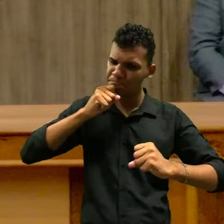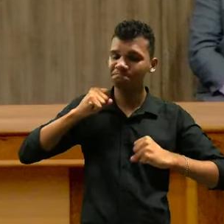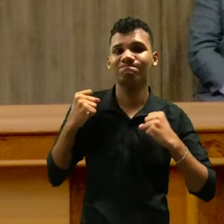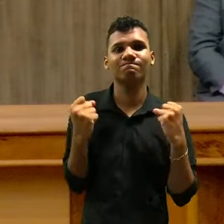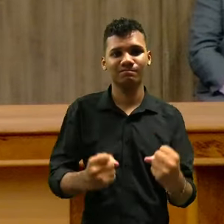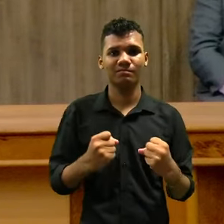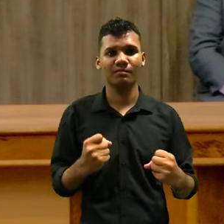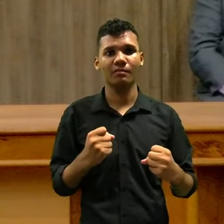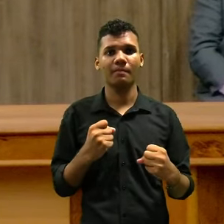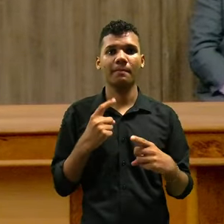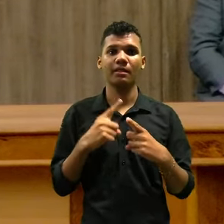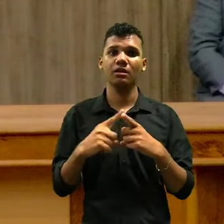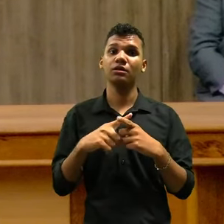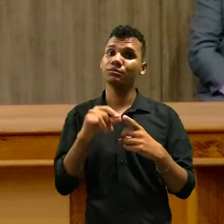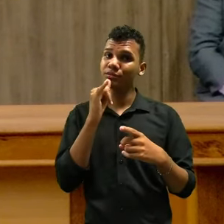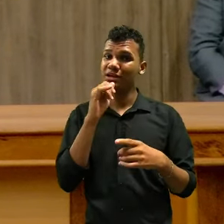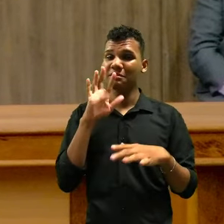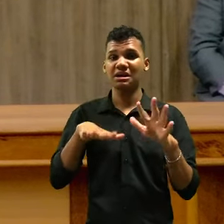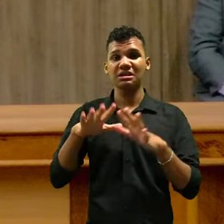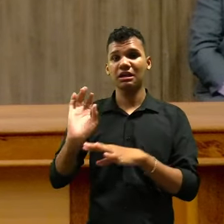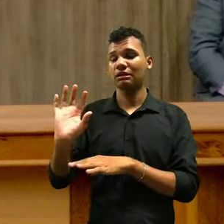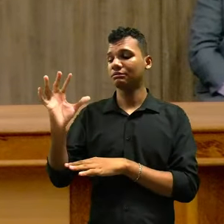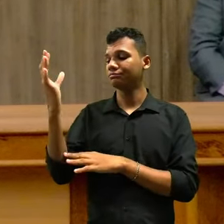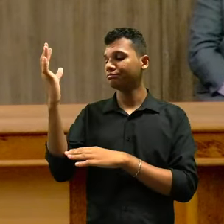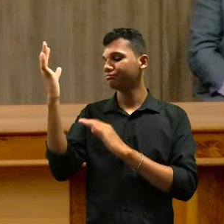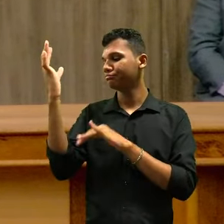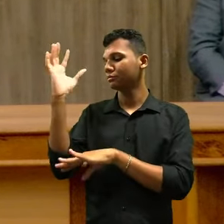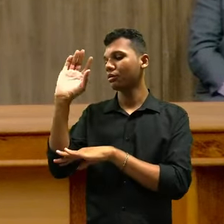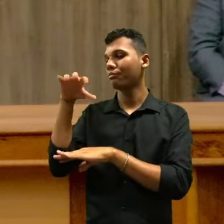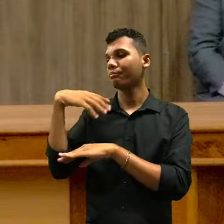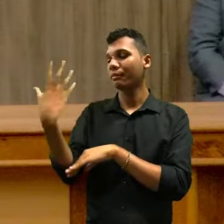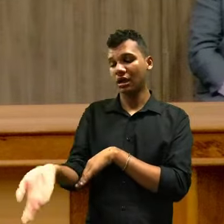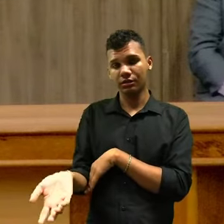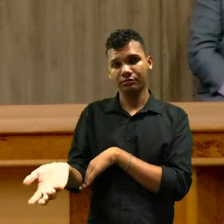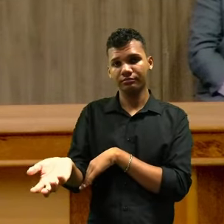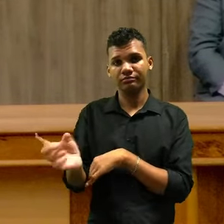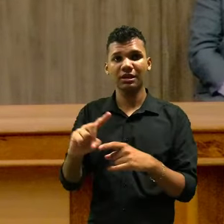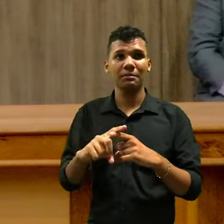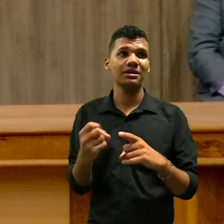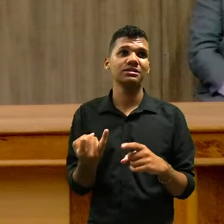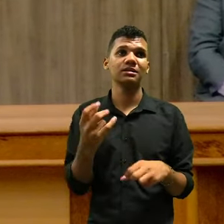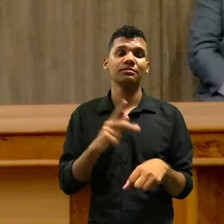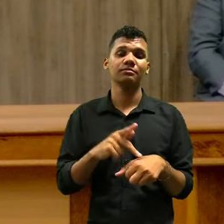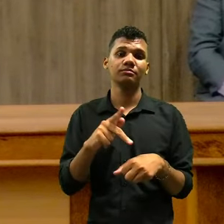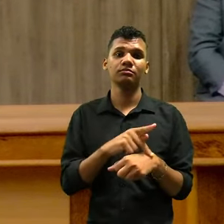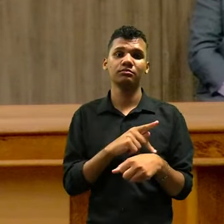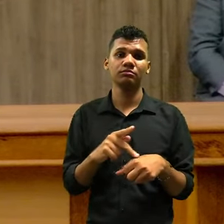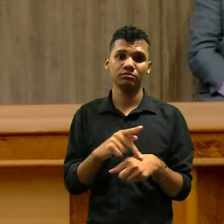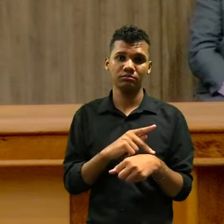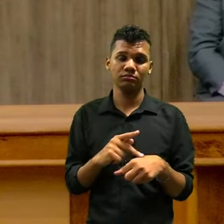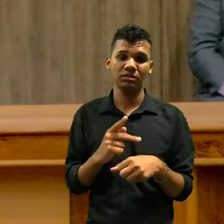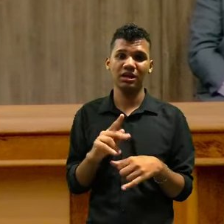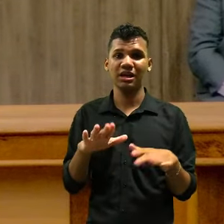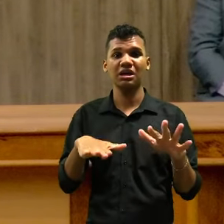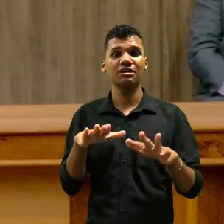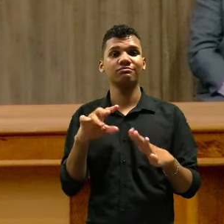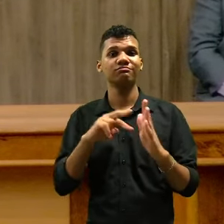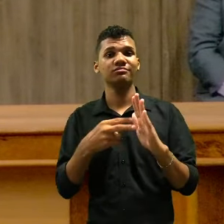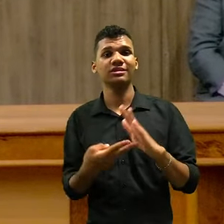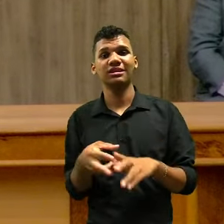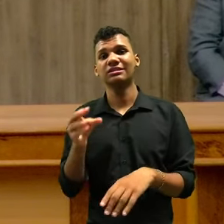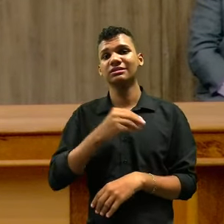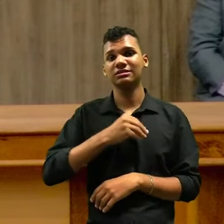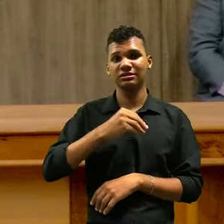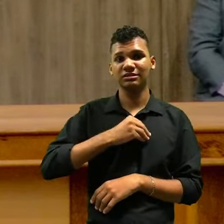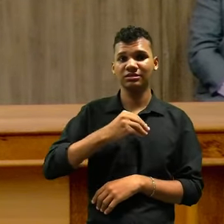a outra Caiu porque é o seguinte são uma camadinhas minha aí começou pedra O que é pedra é incredulidade o que é pedra é